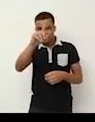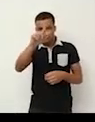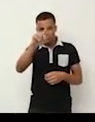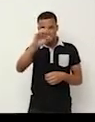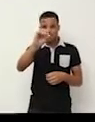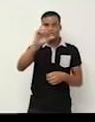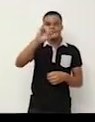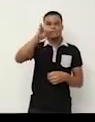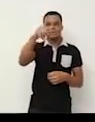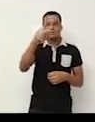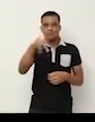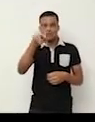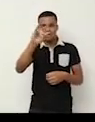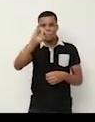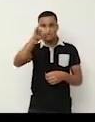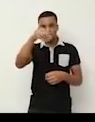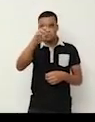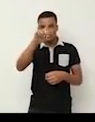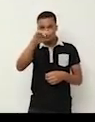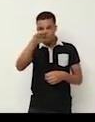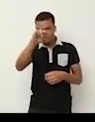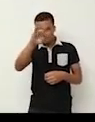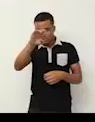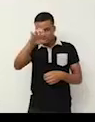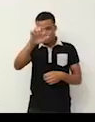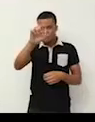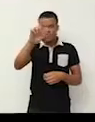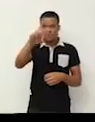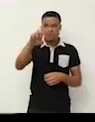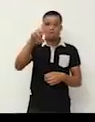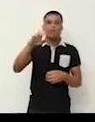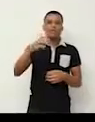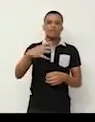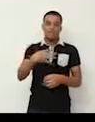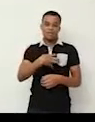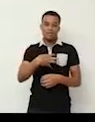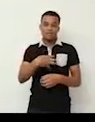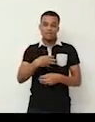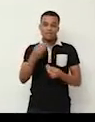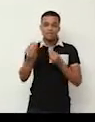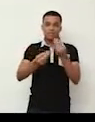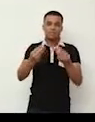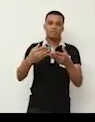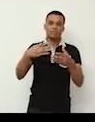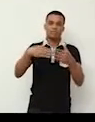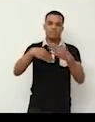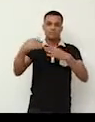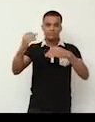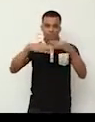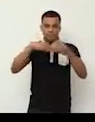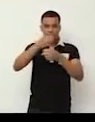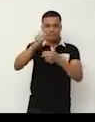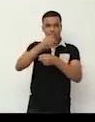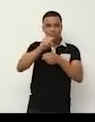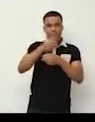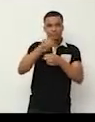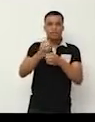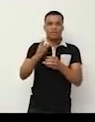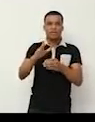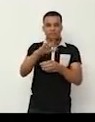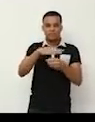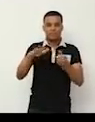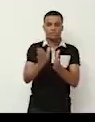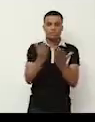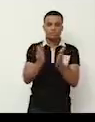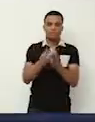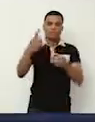Viana, JK e Giovannini, sentiu na carne o estrago que faz uma obra eleitoreira, principalmente nos bairros mais carentes